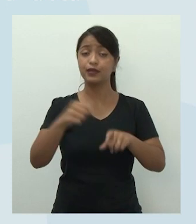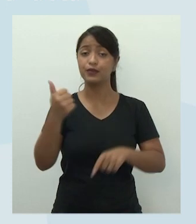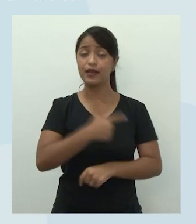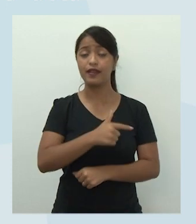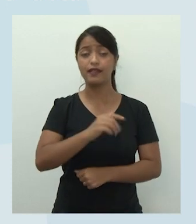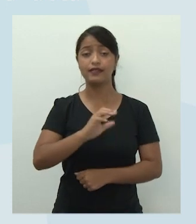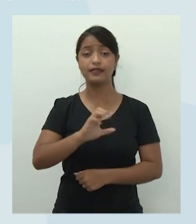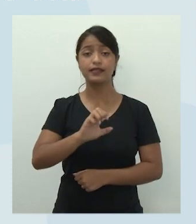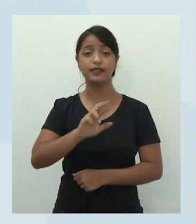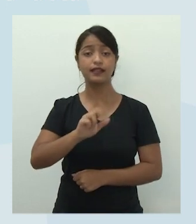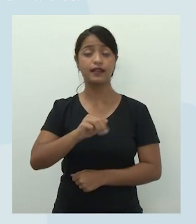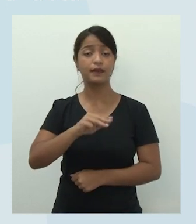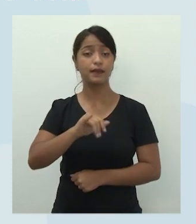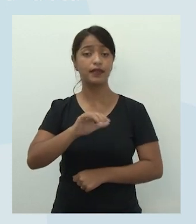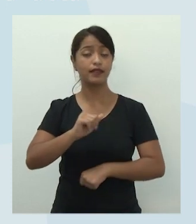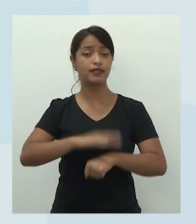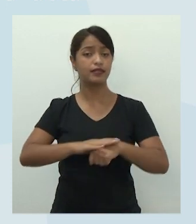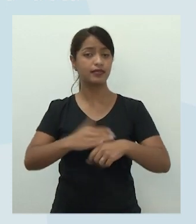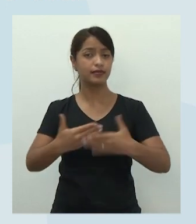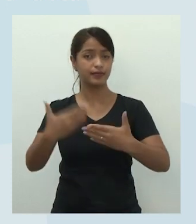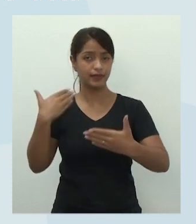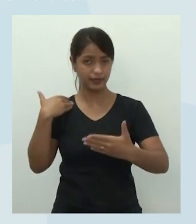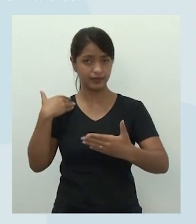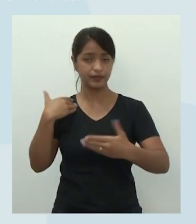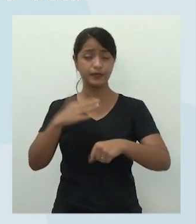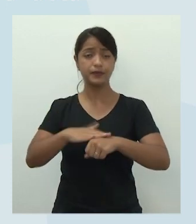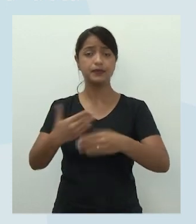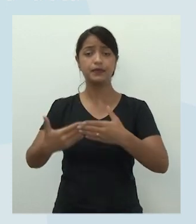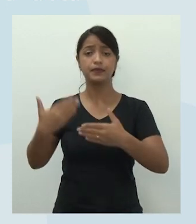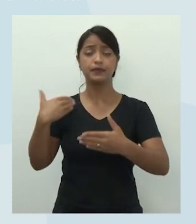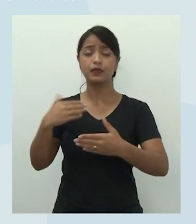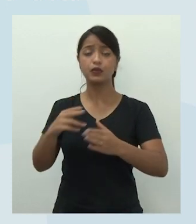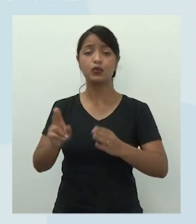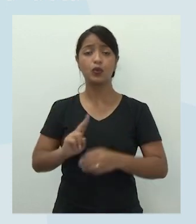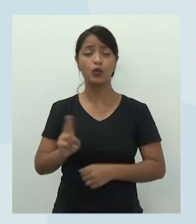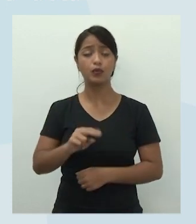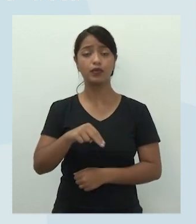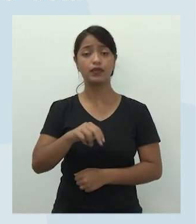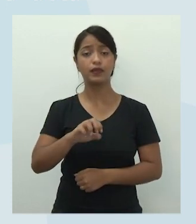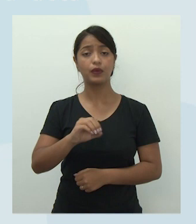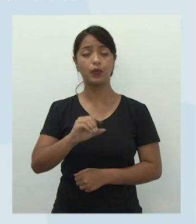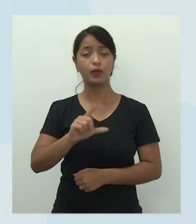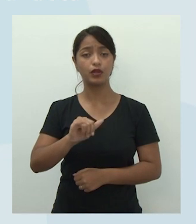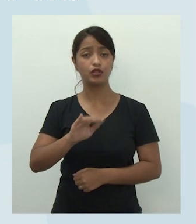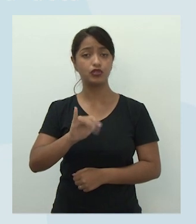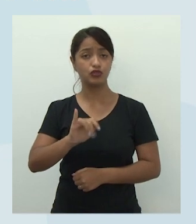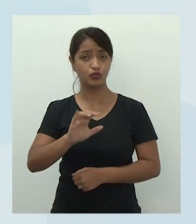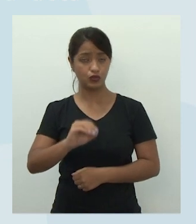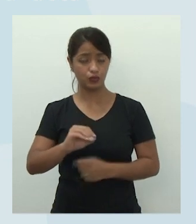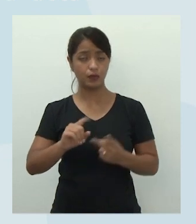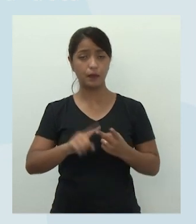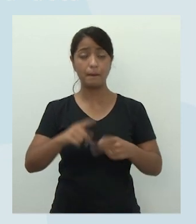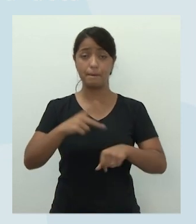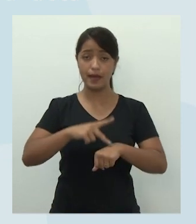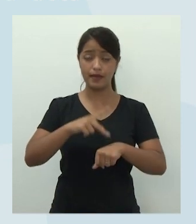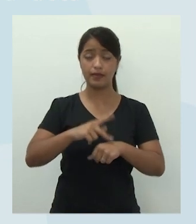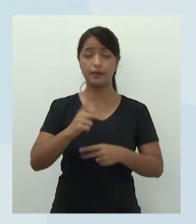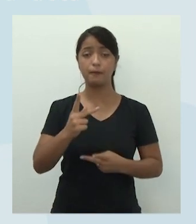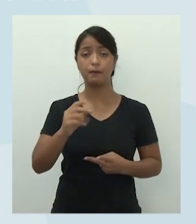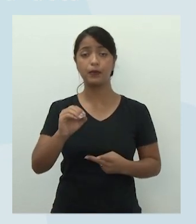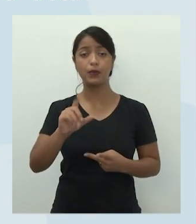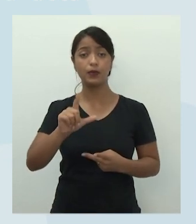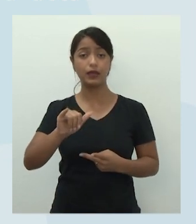né? Lembrando que os períodos anteriores são o período neolítico, pedra polida, e o paleolítico, pedra